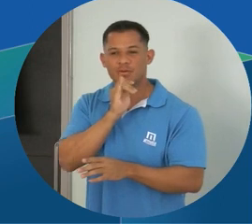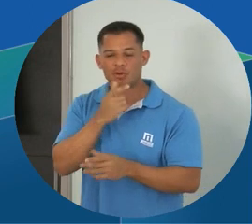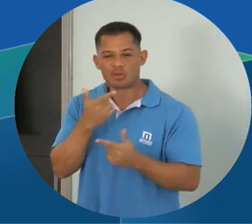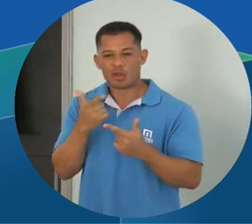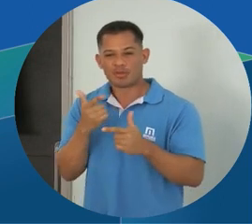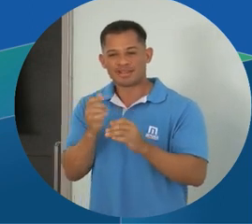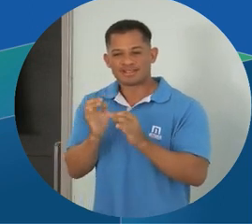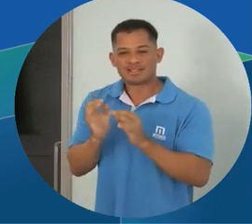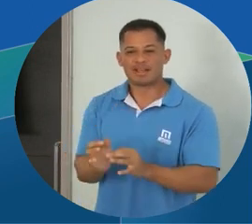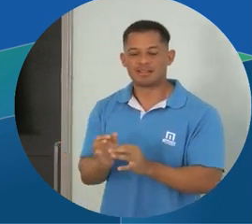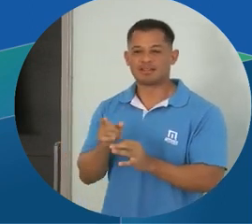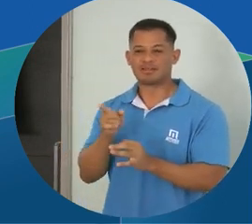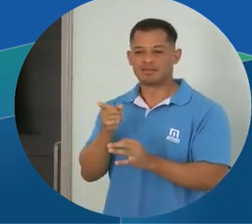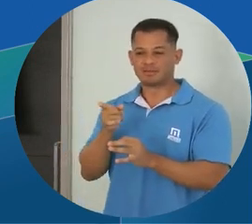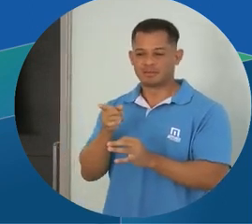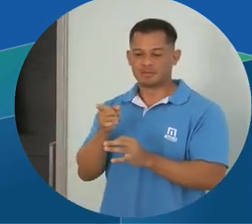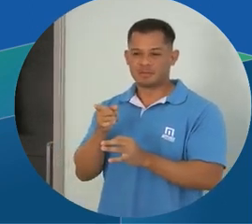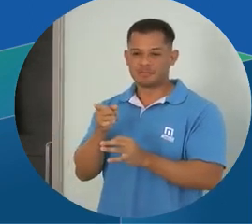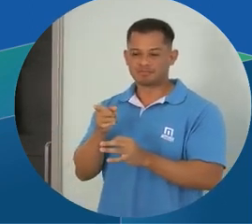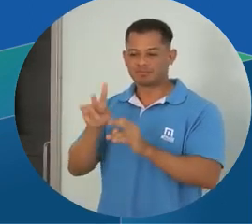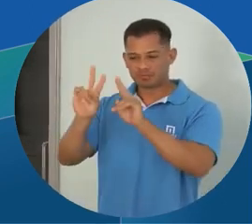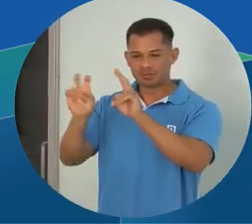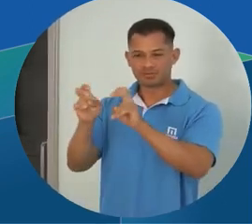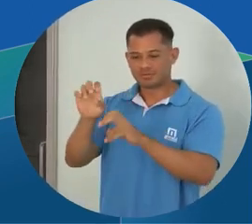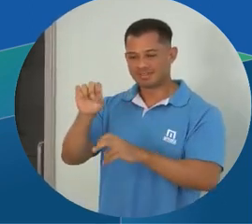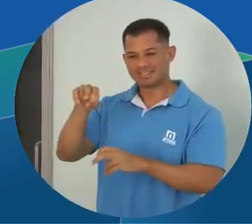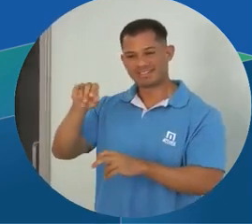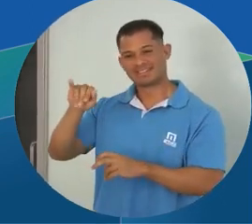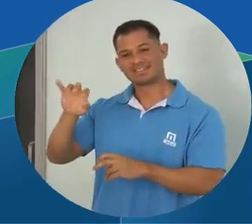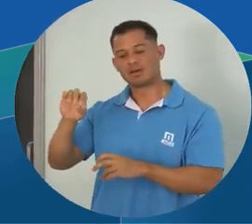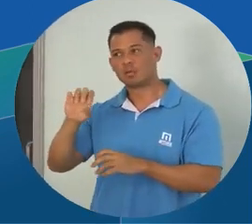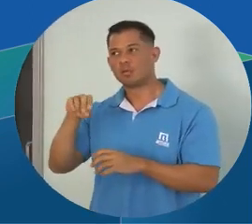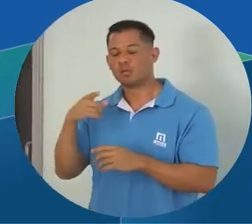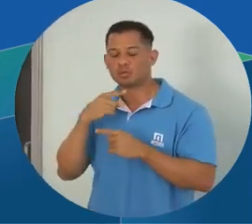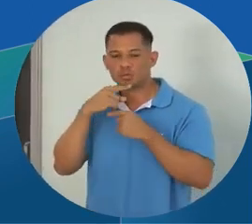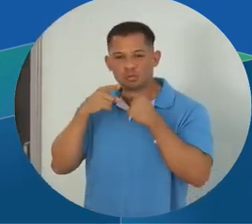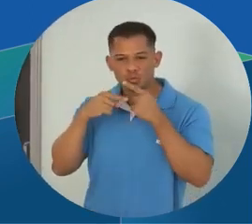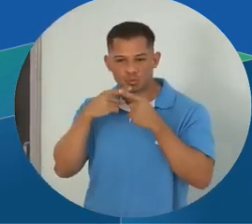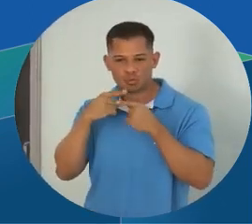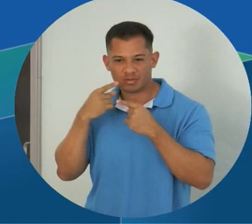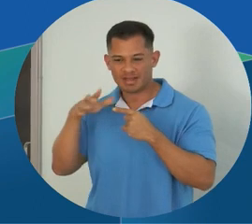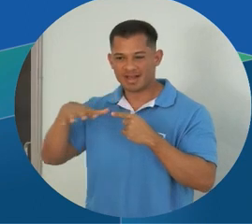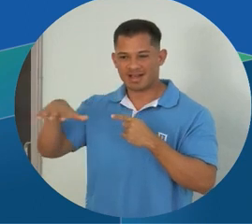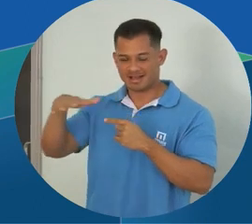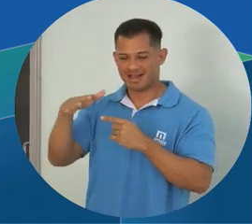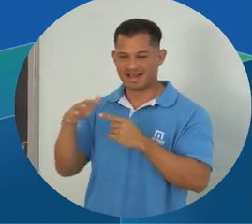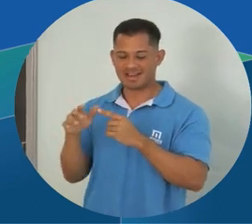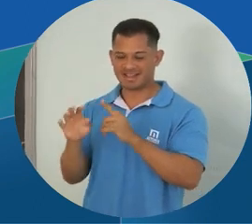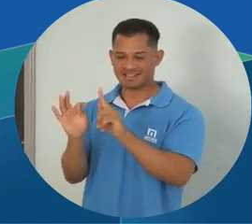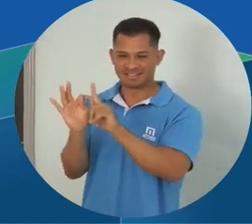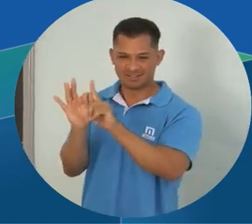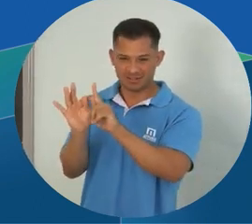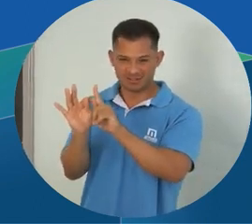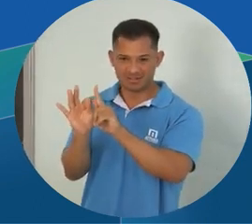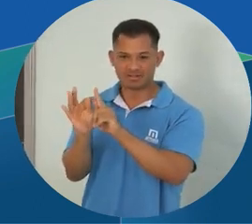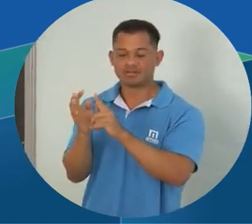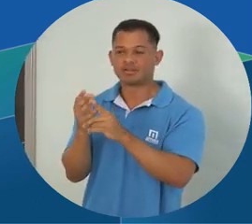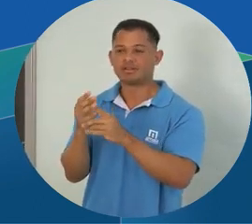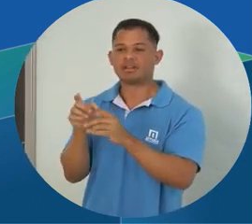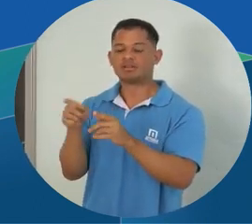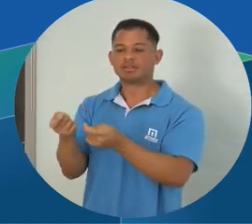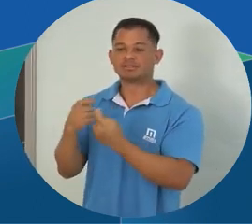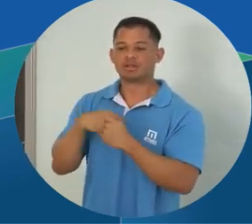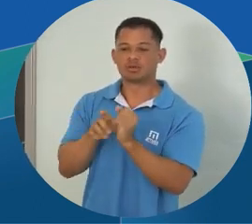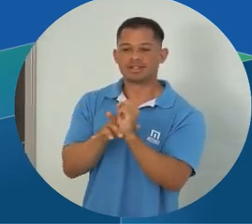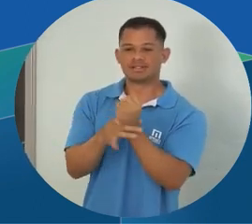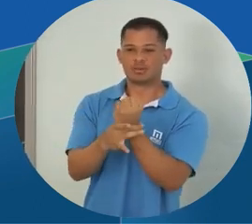certeza em relação aos ensaios, ou uma dúvida no universo geotécnico, a gente acaba utilizando o fator de segurança em